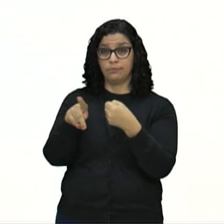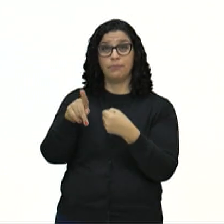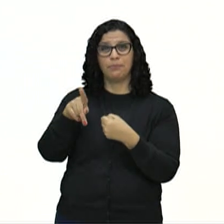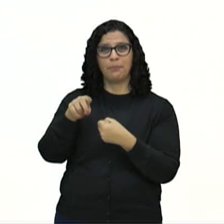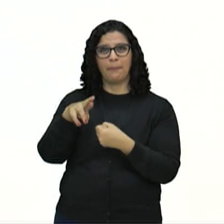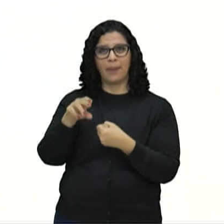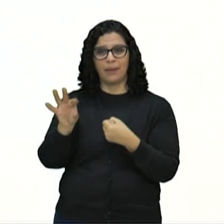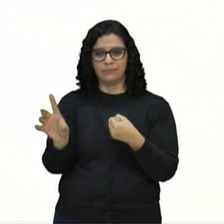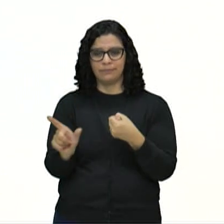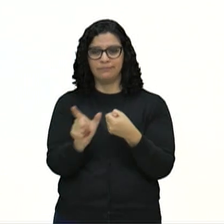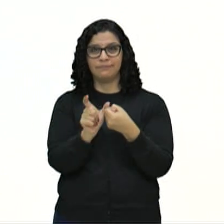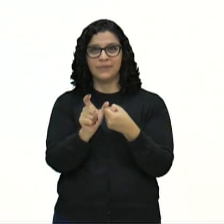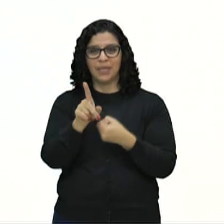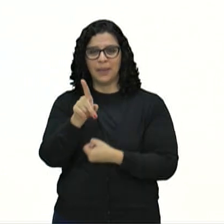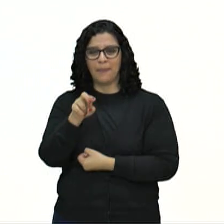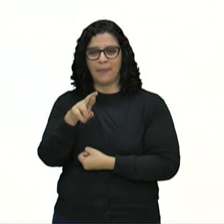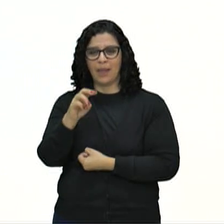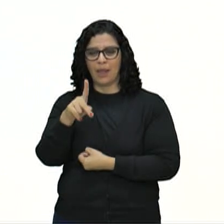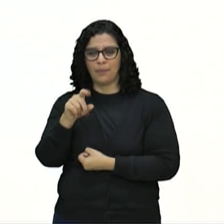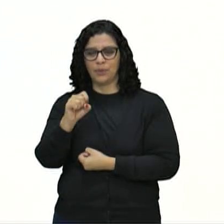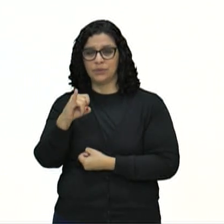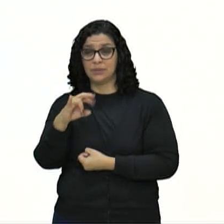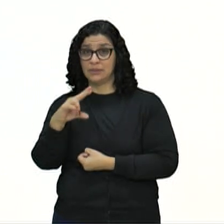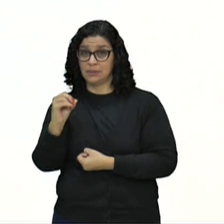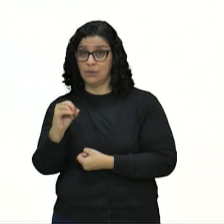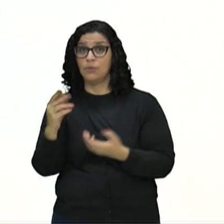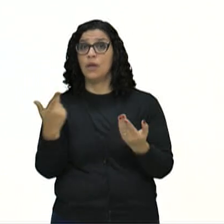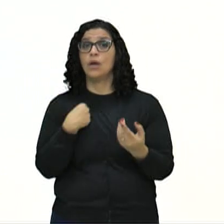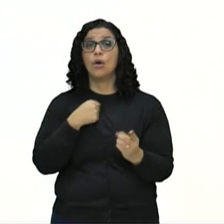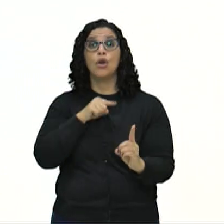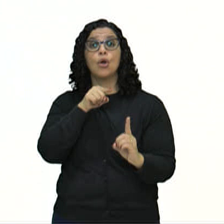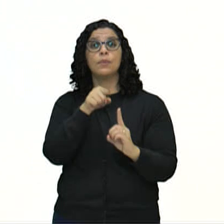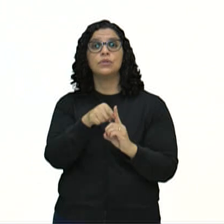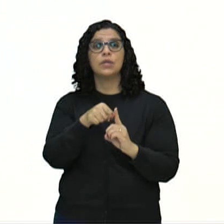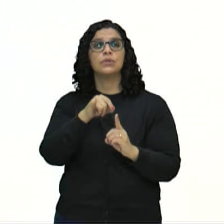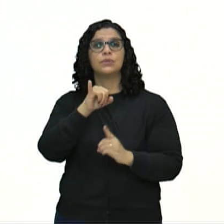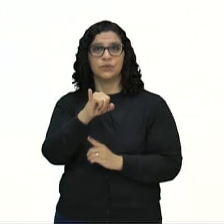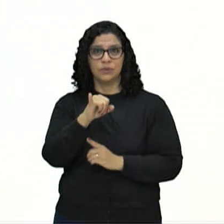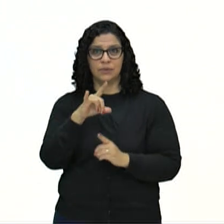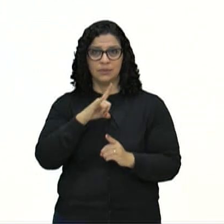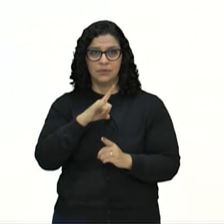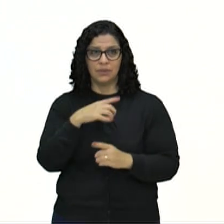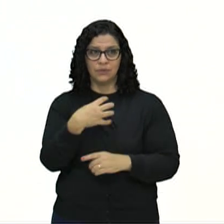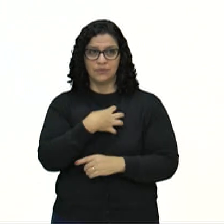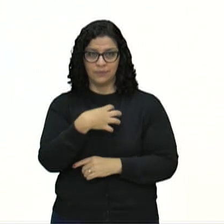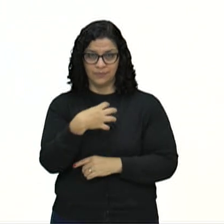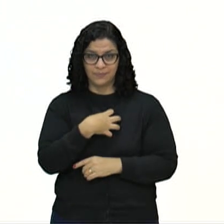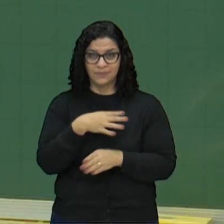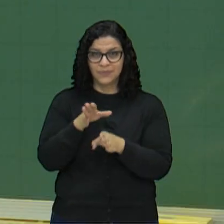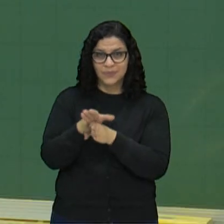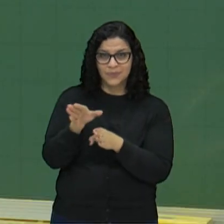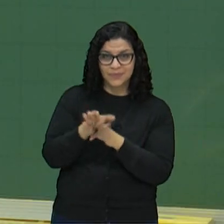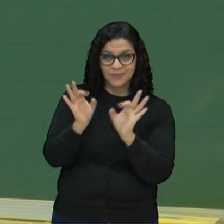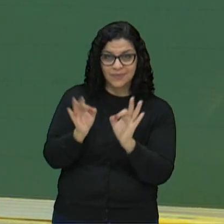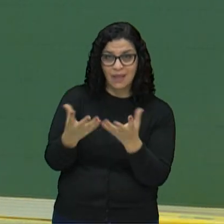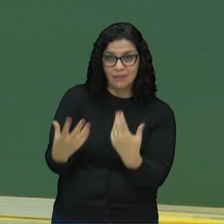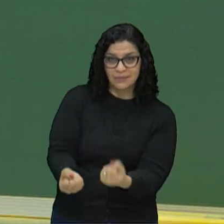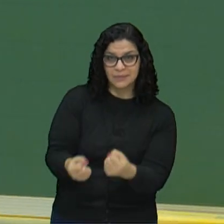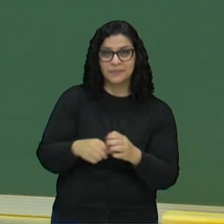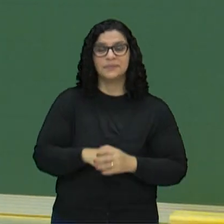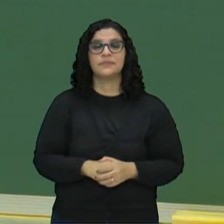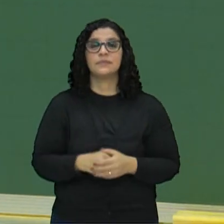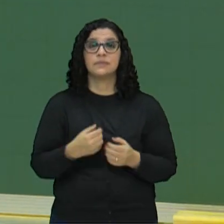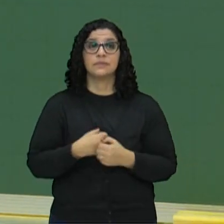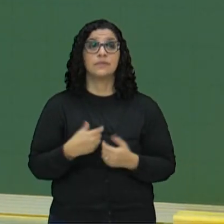preposição e o seu consentimento é o objeto indireto. Muito bem? Muito bem,